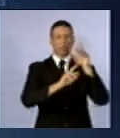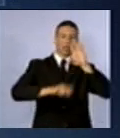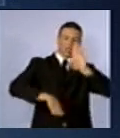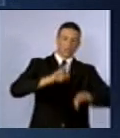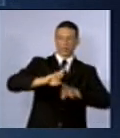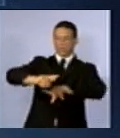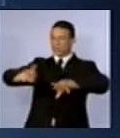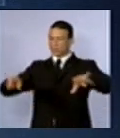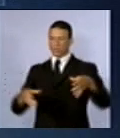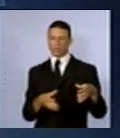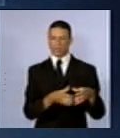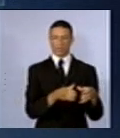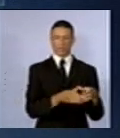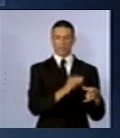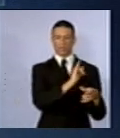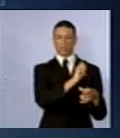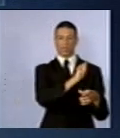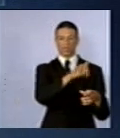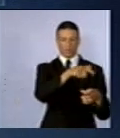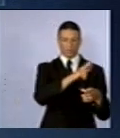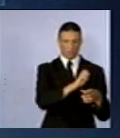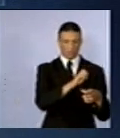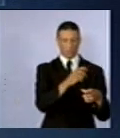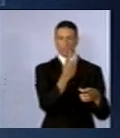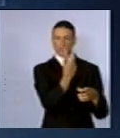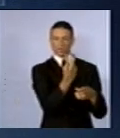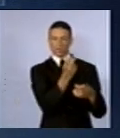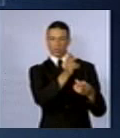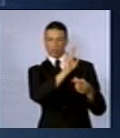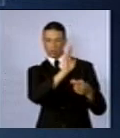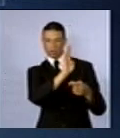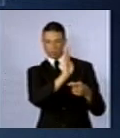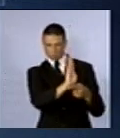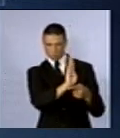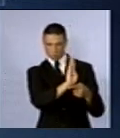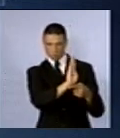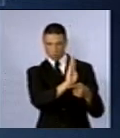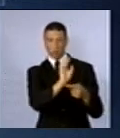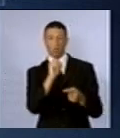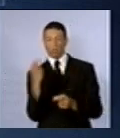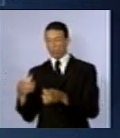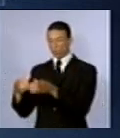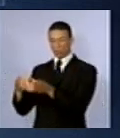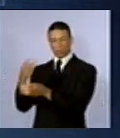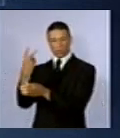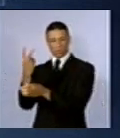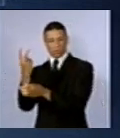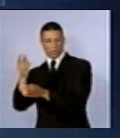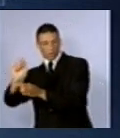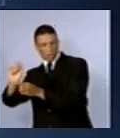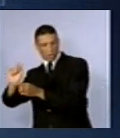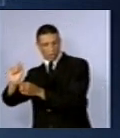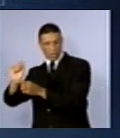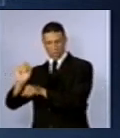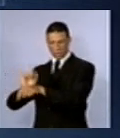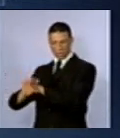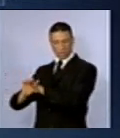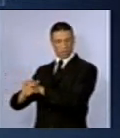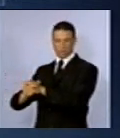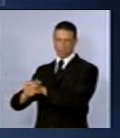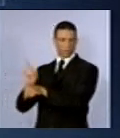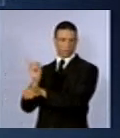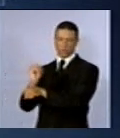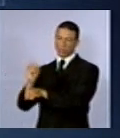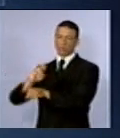IARC classifica como 2B, não 2A e não como claramente carcinogênico. 2B.